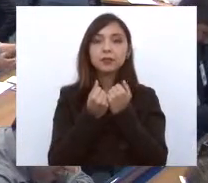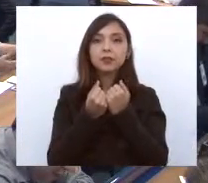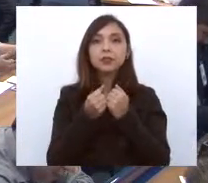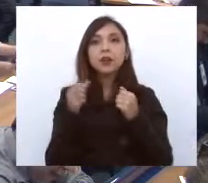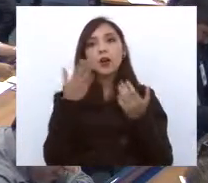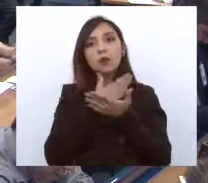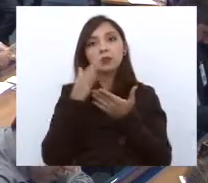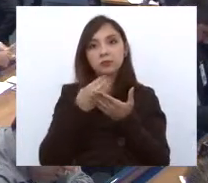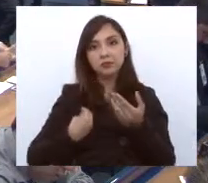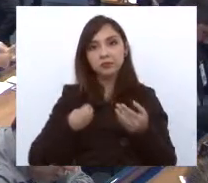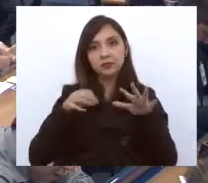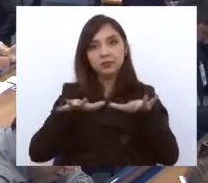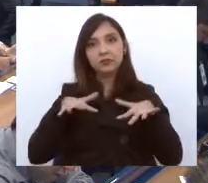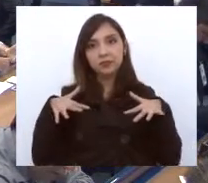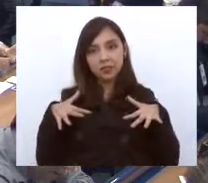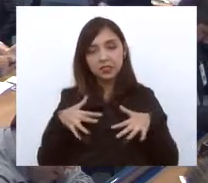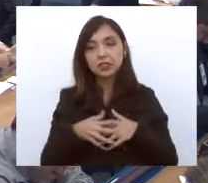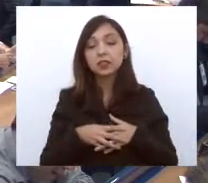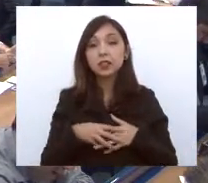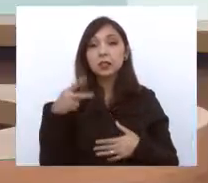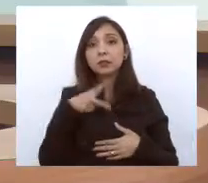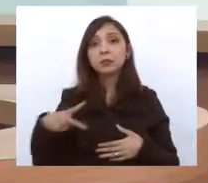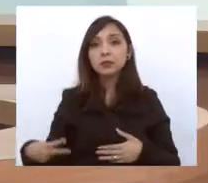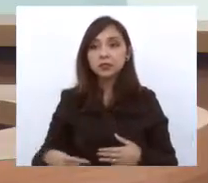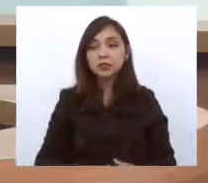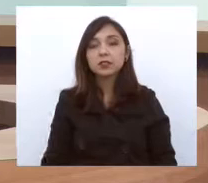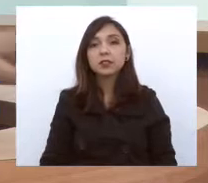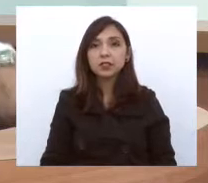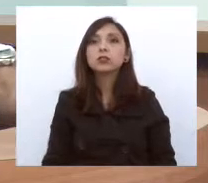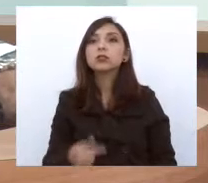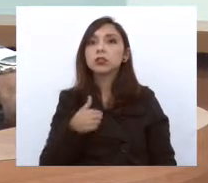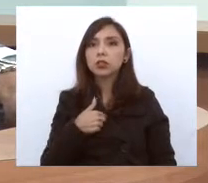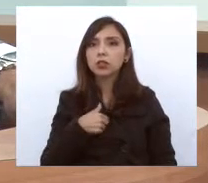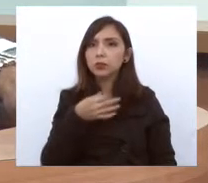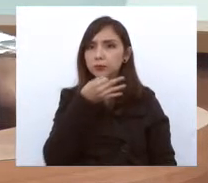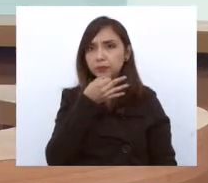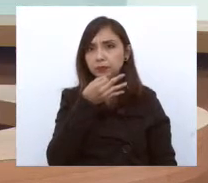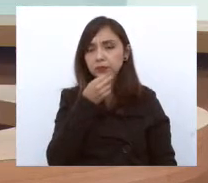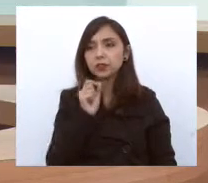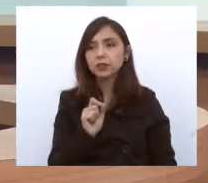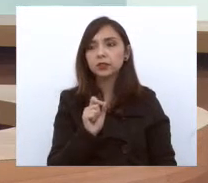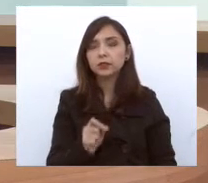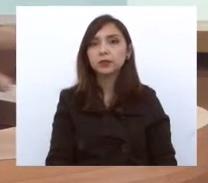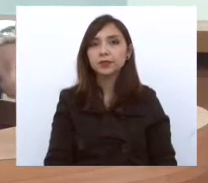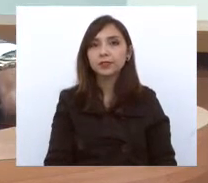presente, colegas vereadores. Presidente, eu também sou da opinião